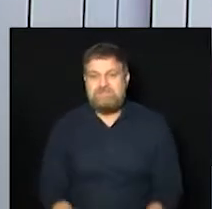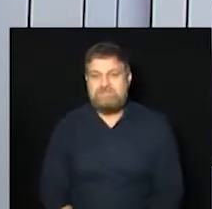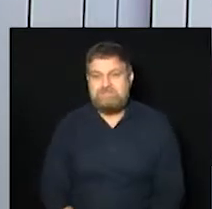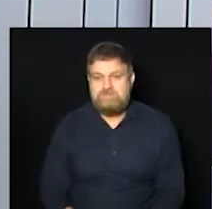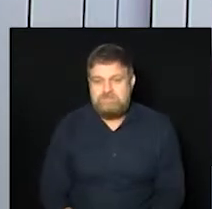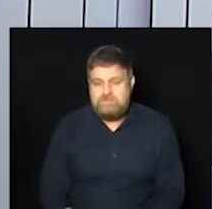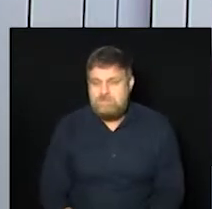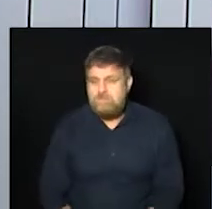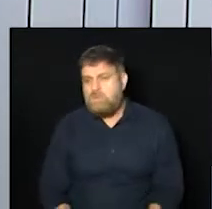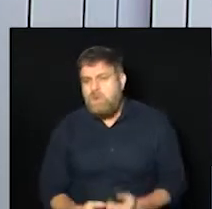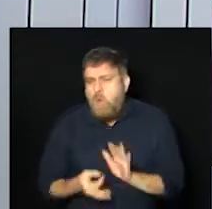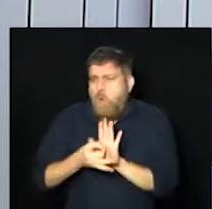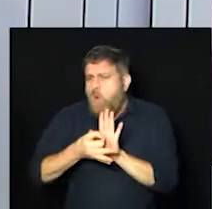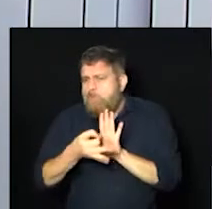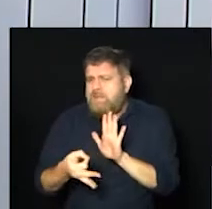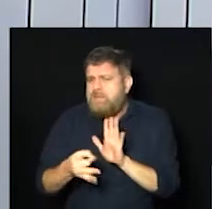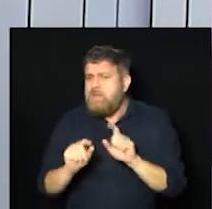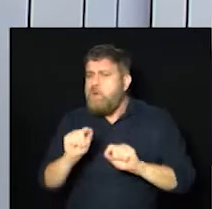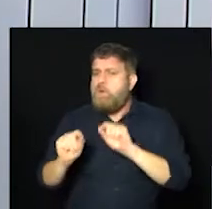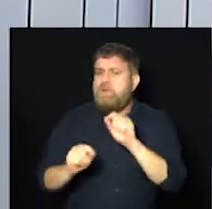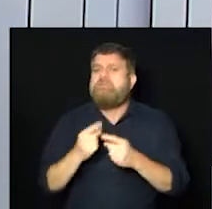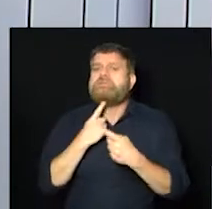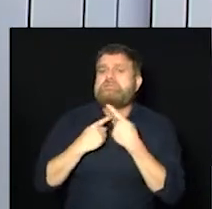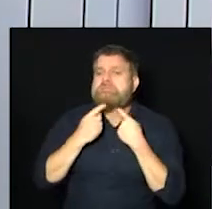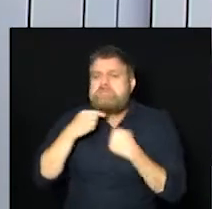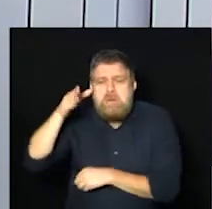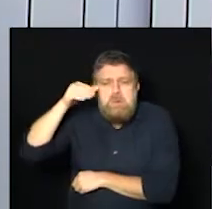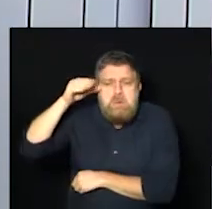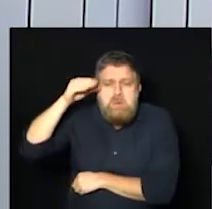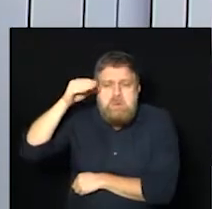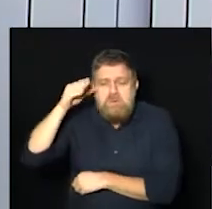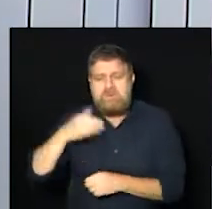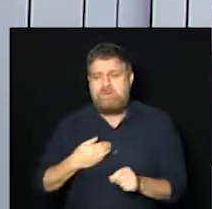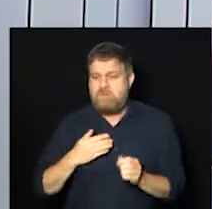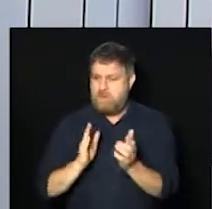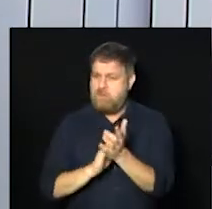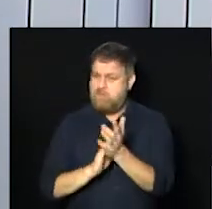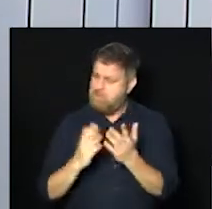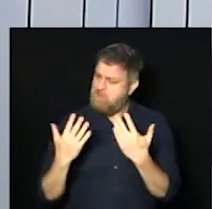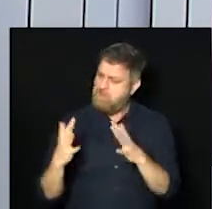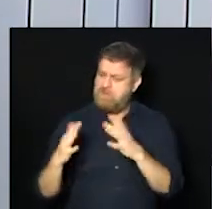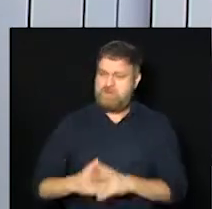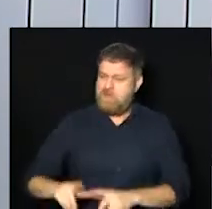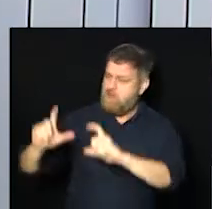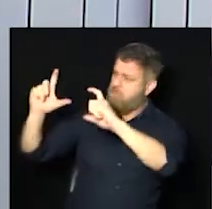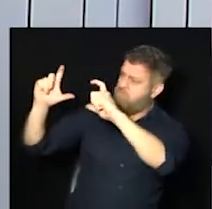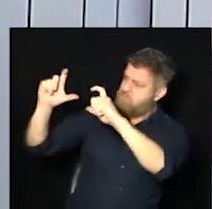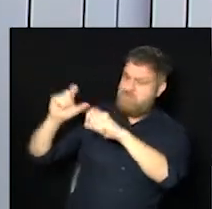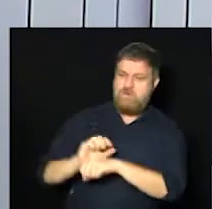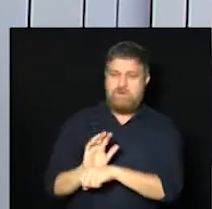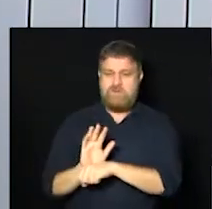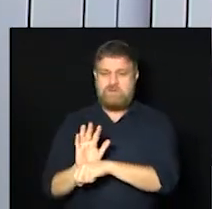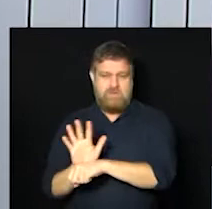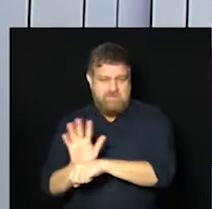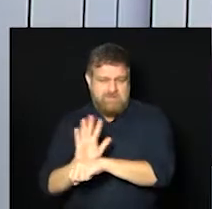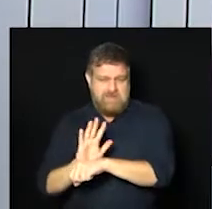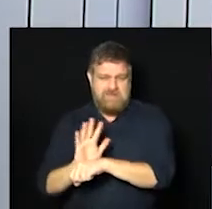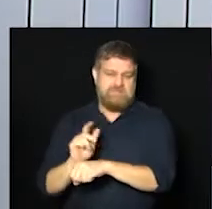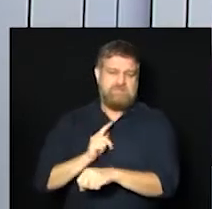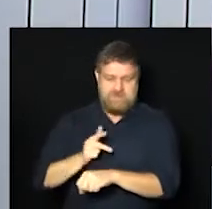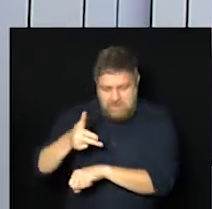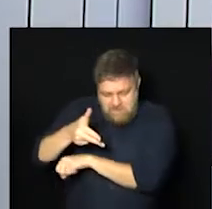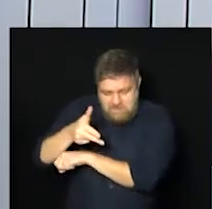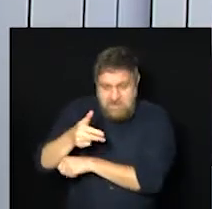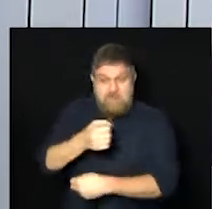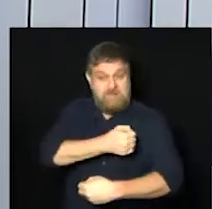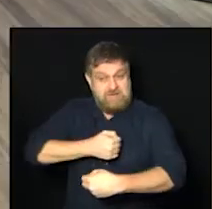97829-3776. Mande uma sugestão do que você quer assistir aqui. Um elogio, uma foto ou vídeo cozinhando. Você faz